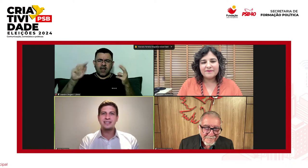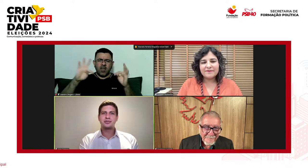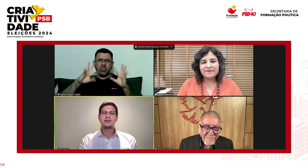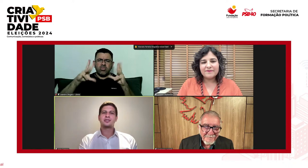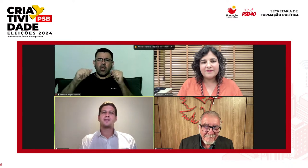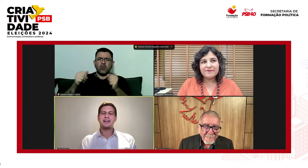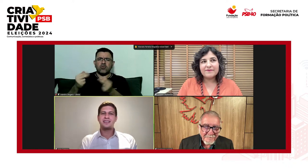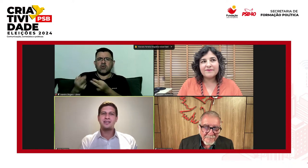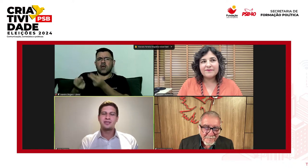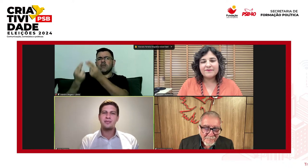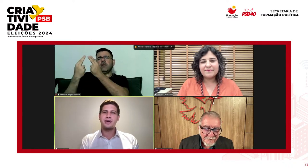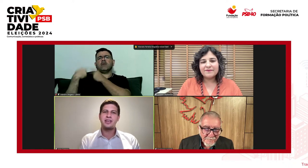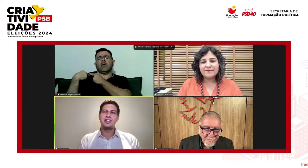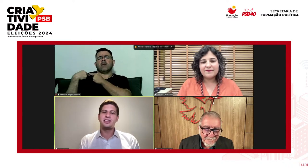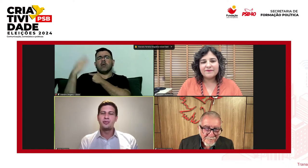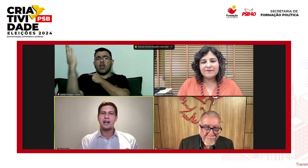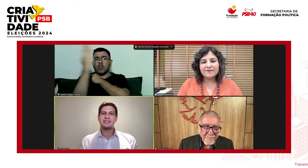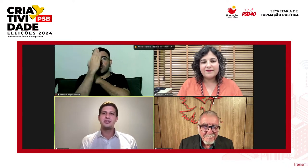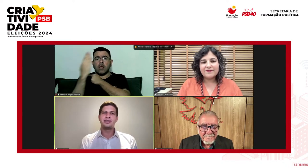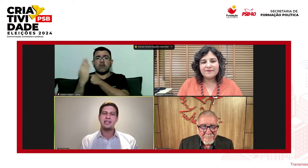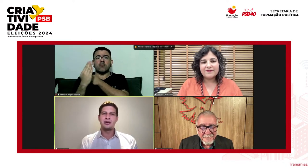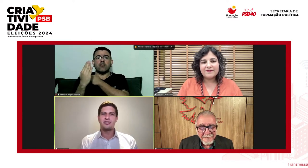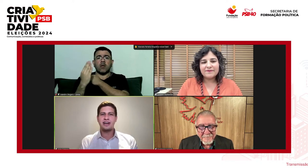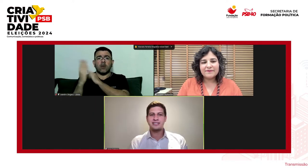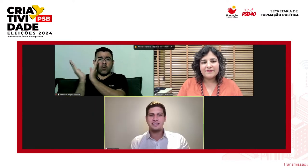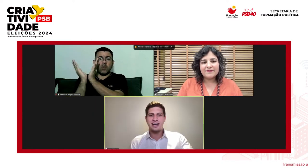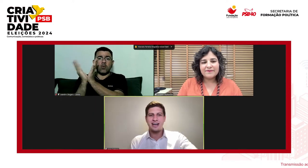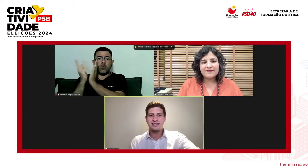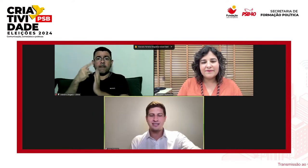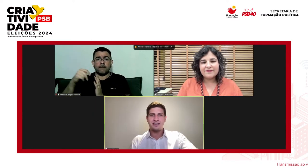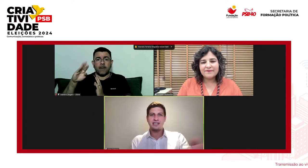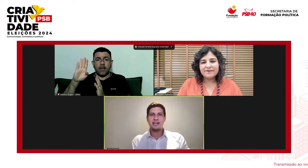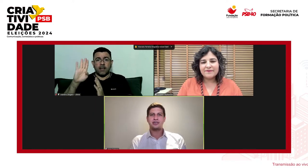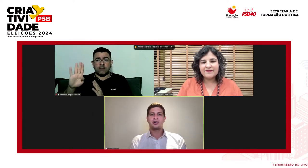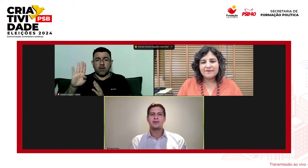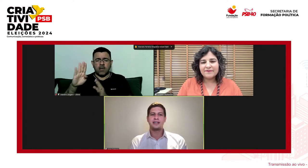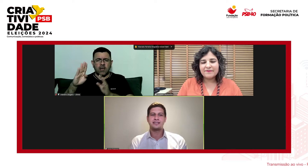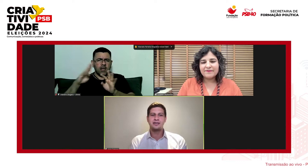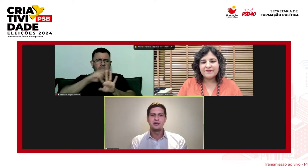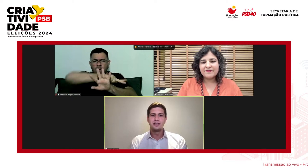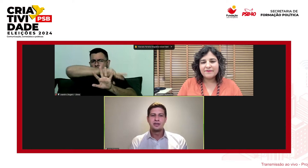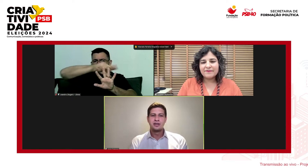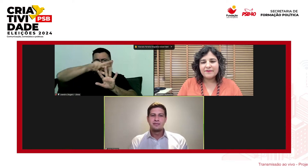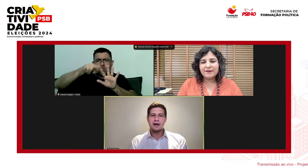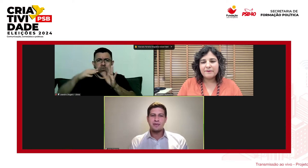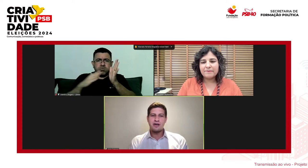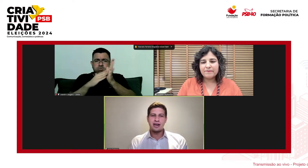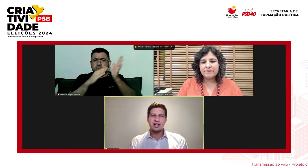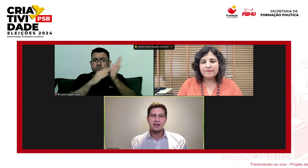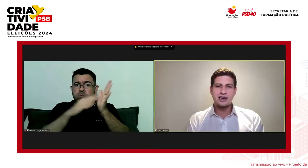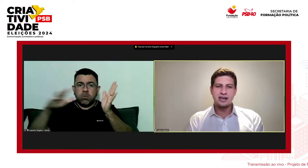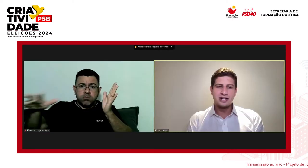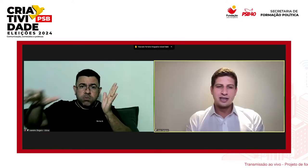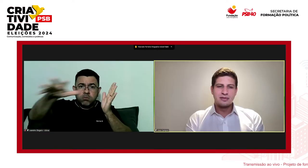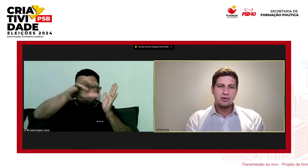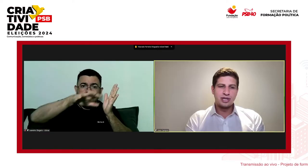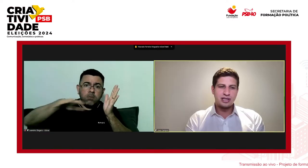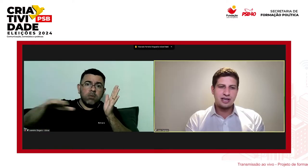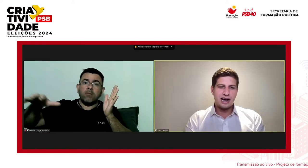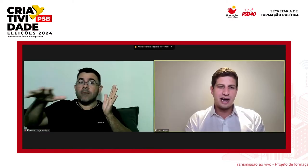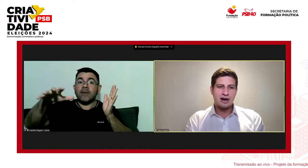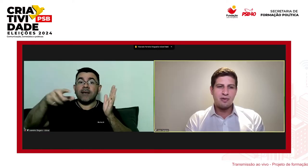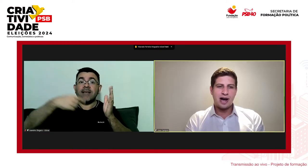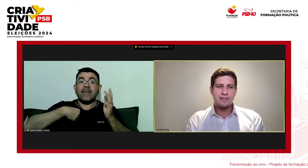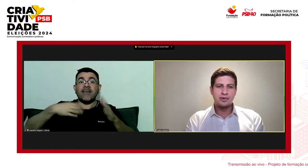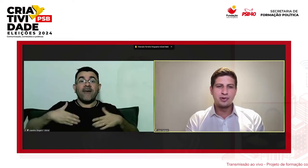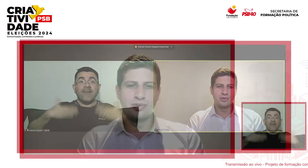representantes do nosso partido também no Brasil inteiro várias cidades de várias regiões do Brasil para mim é uma alegria poder